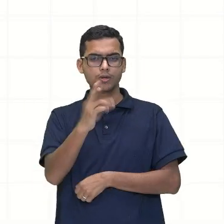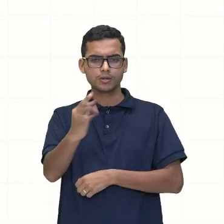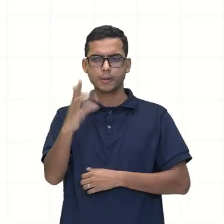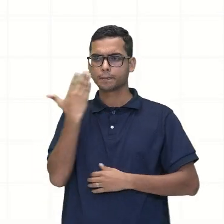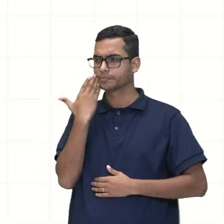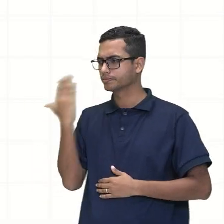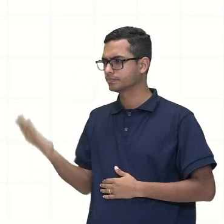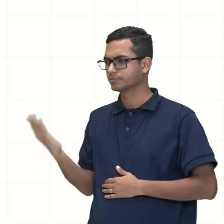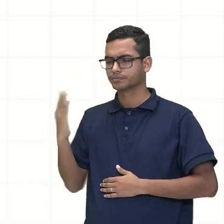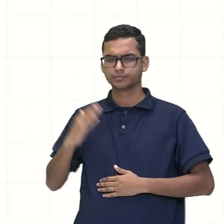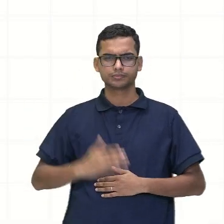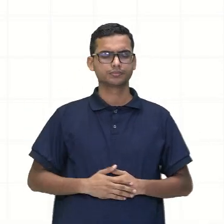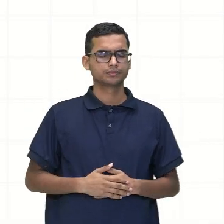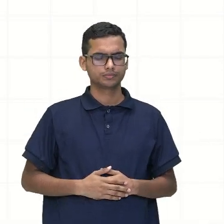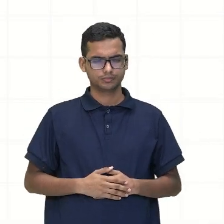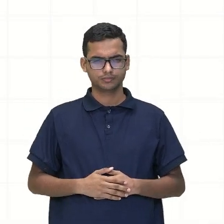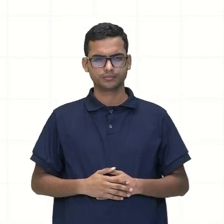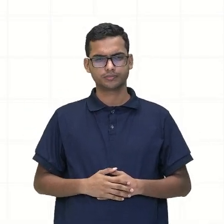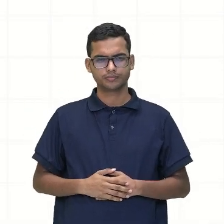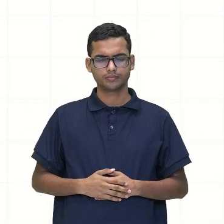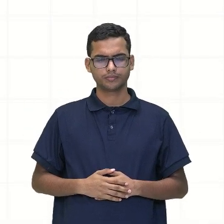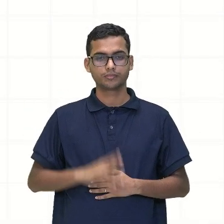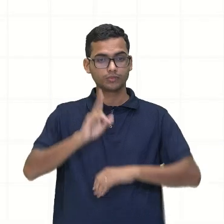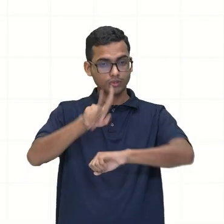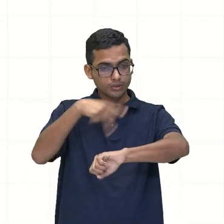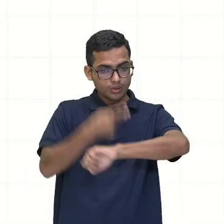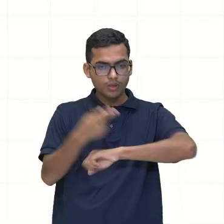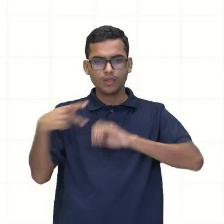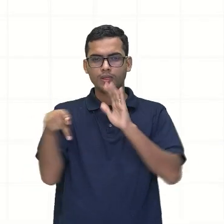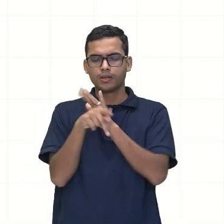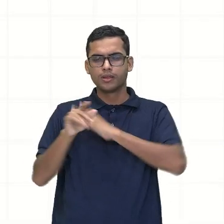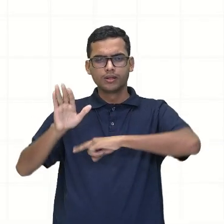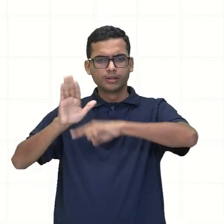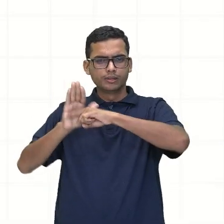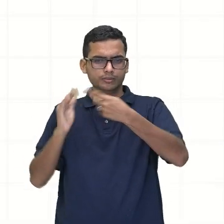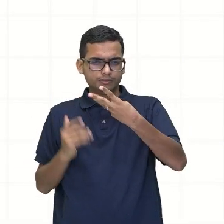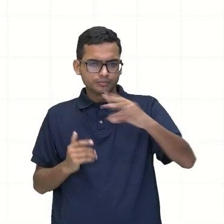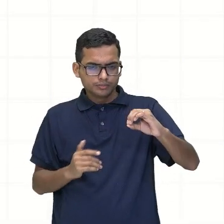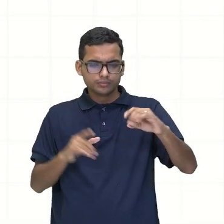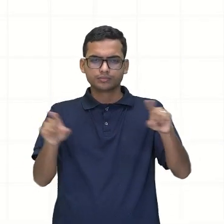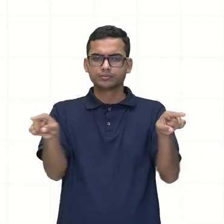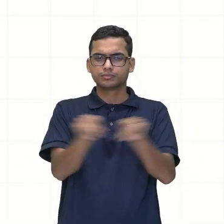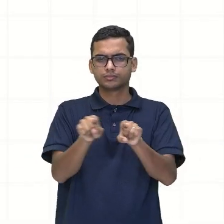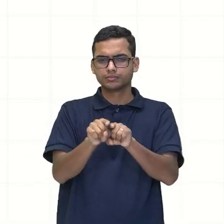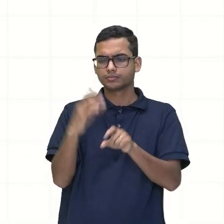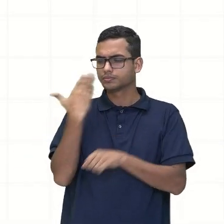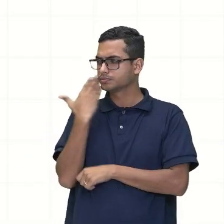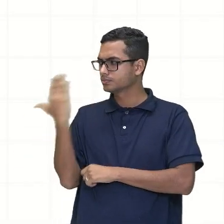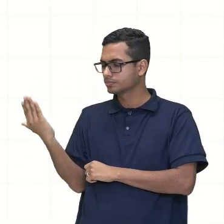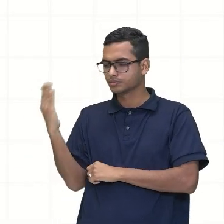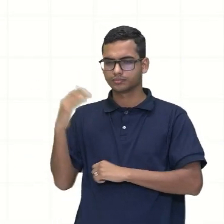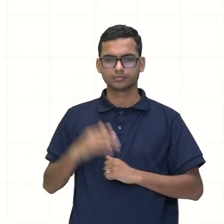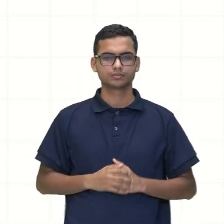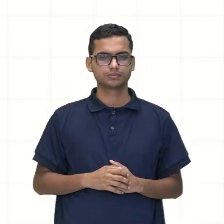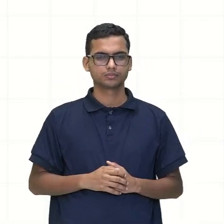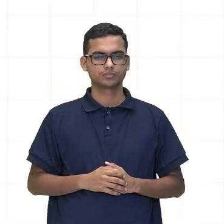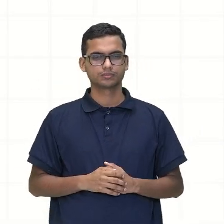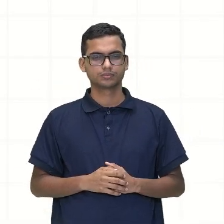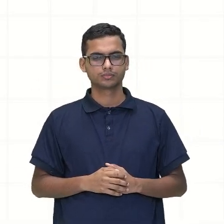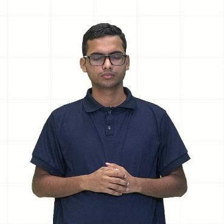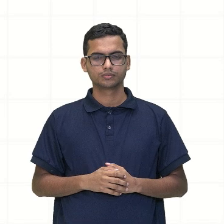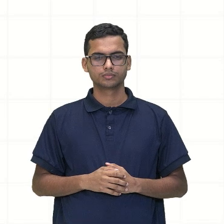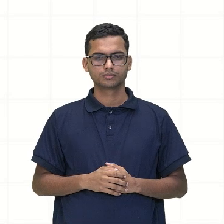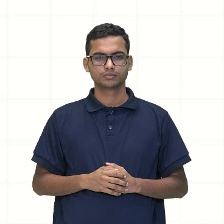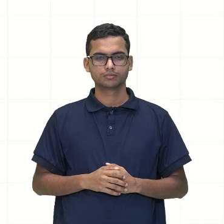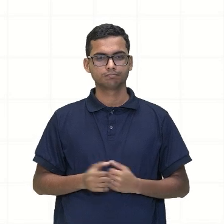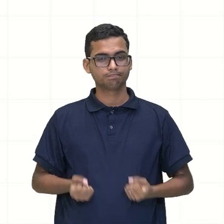inteiros. Depois, já estava menos 30. Eu ainda gastei, ó, novamente, ó, mais um débito de